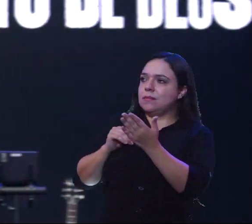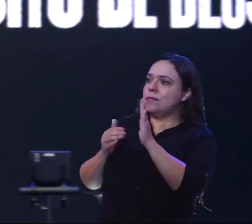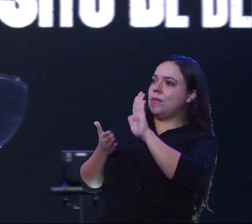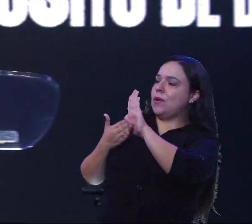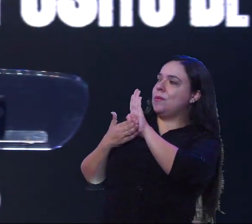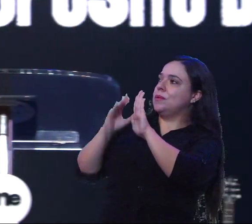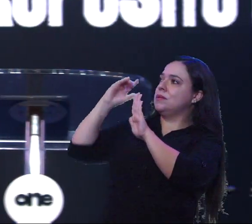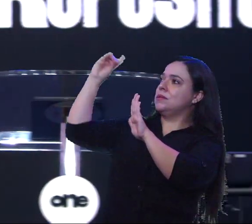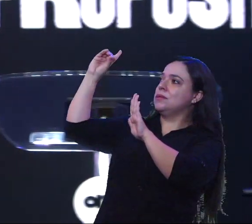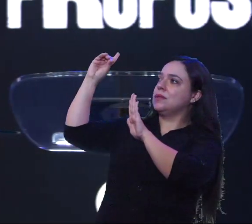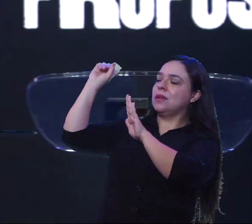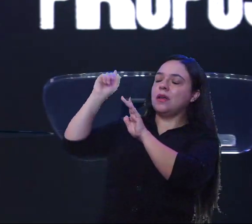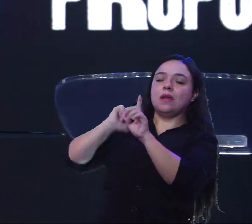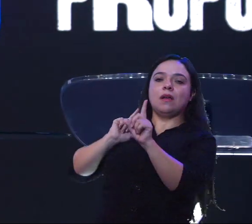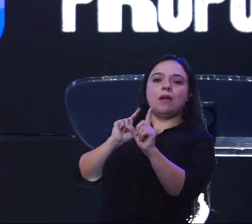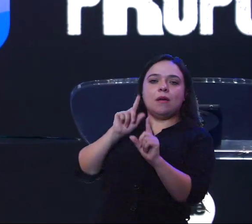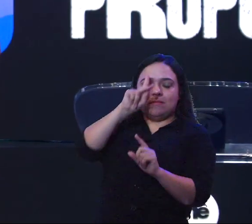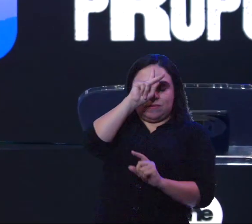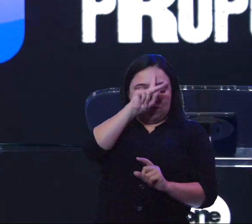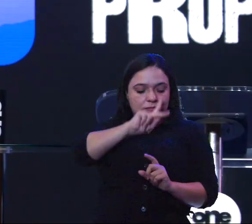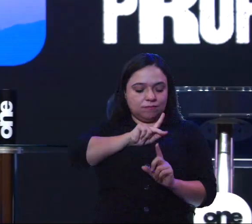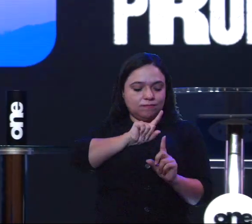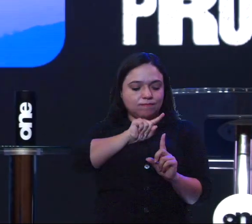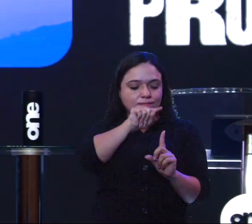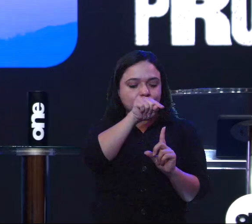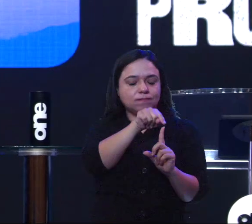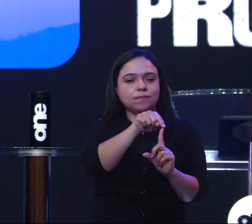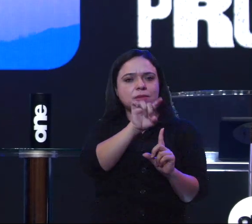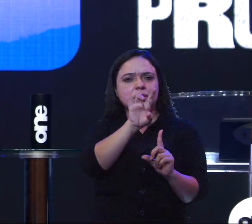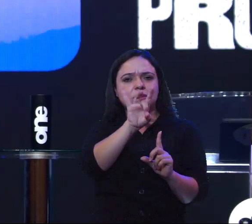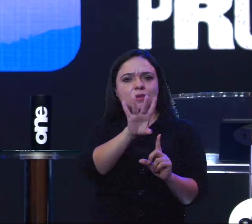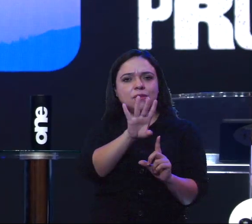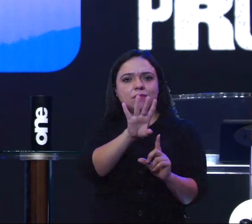cumprindo os teus propósitos e não os propósitos de Deus.